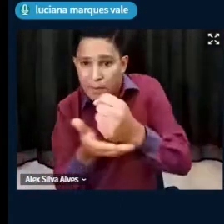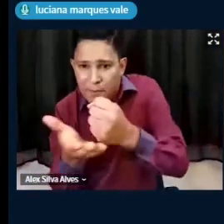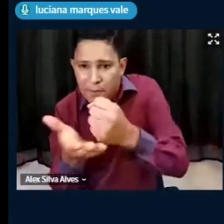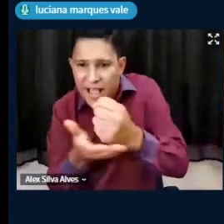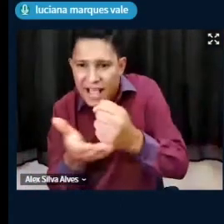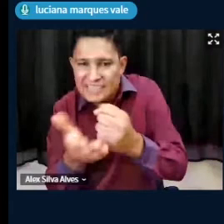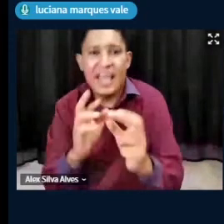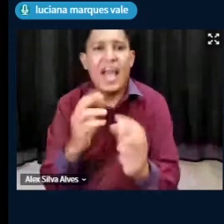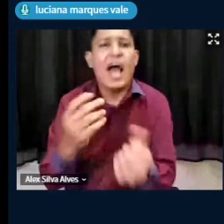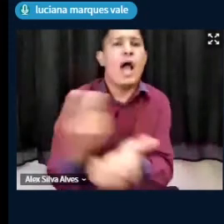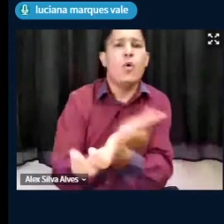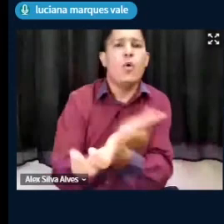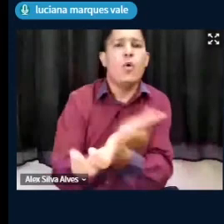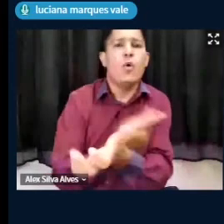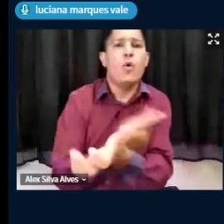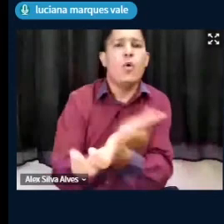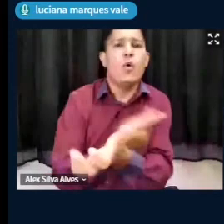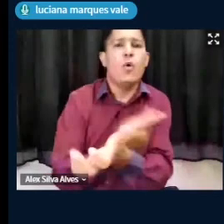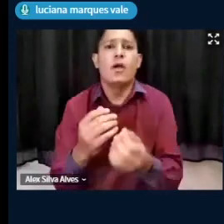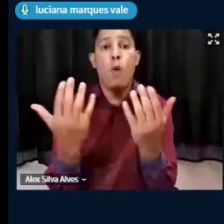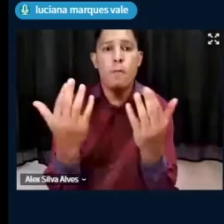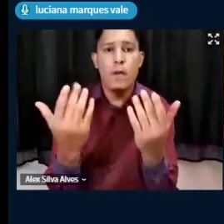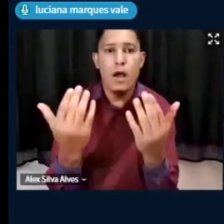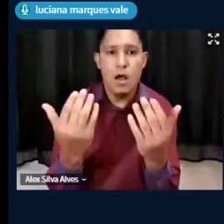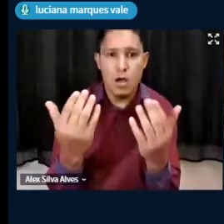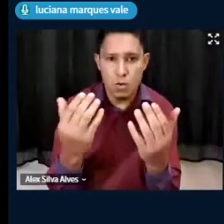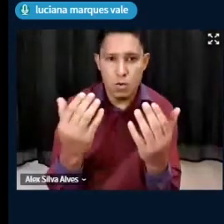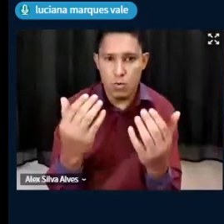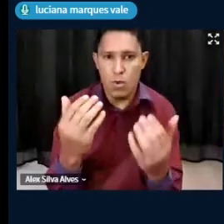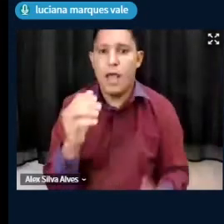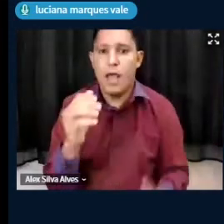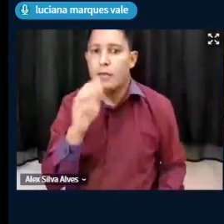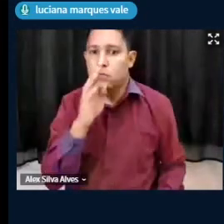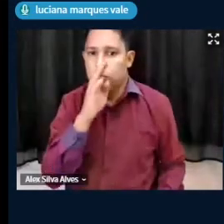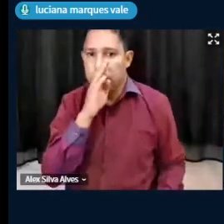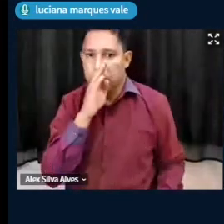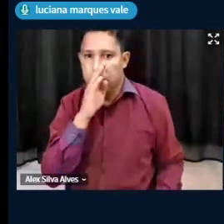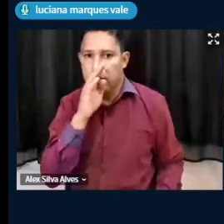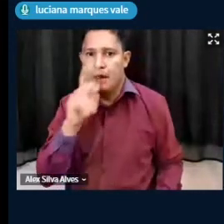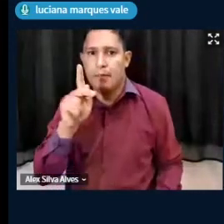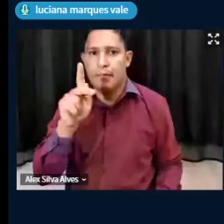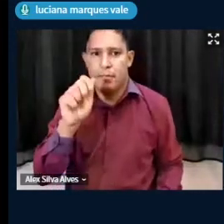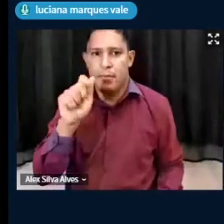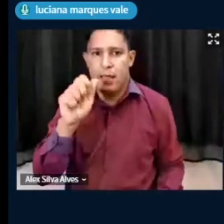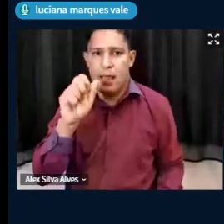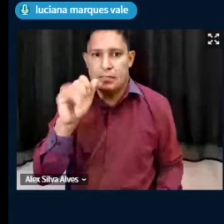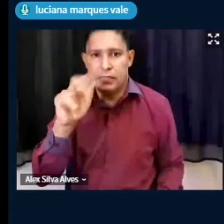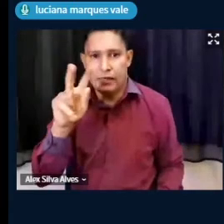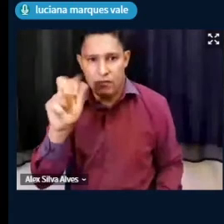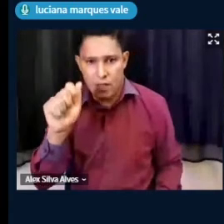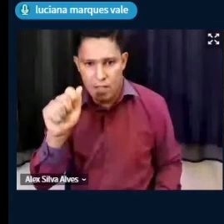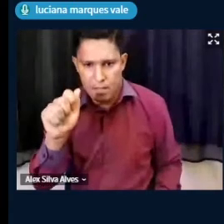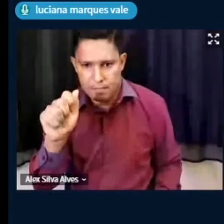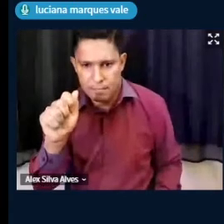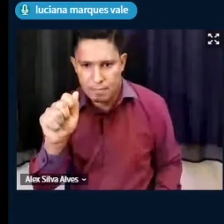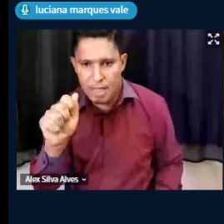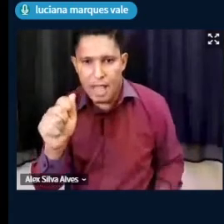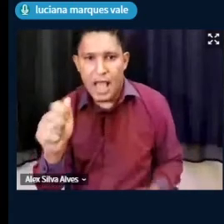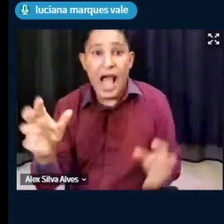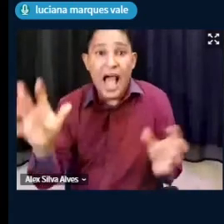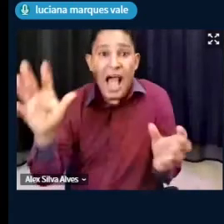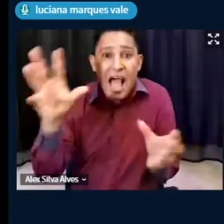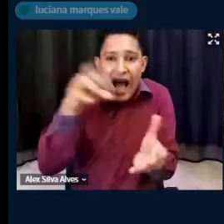na primeira posição, fica o formativo que tem estatuto morfológico com valor de base, realizado pela mão